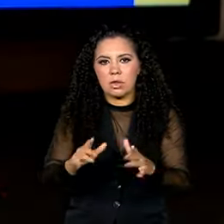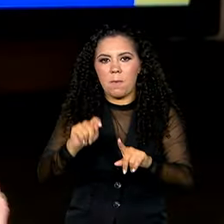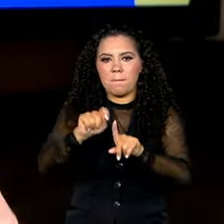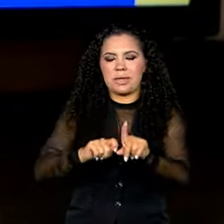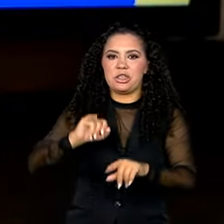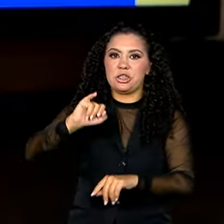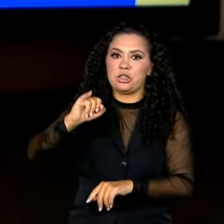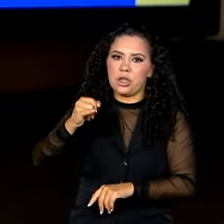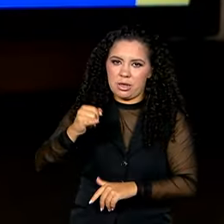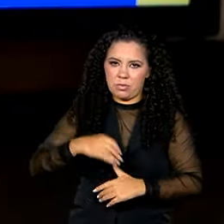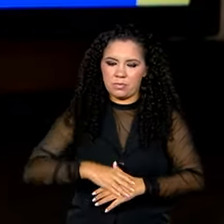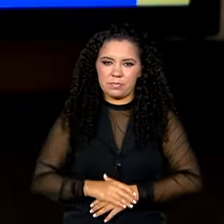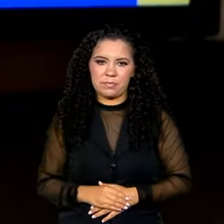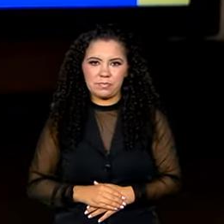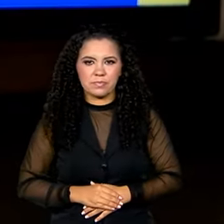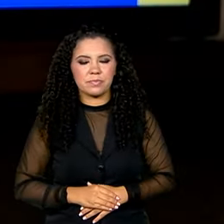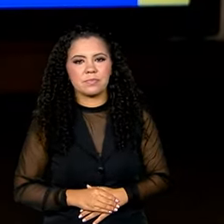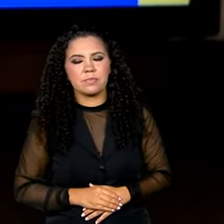Perfeito.